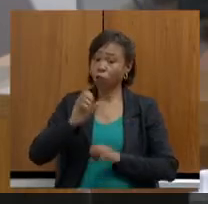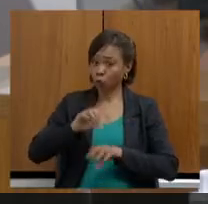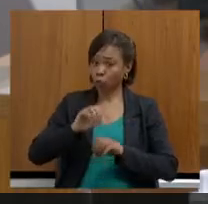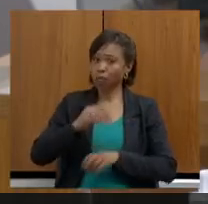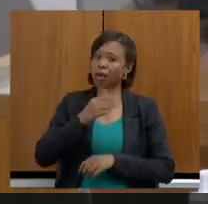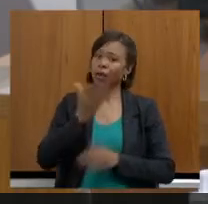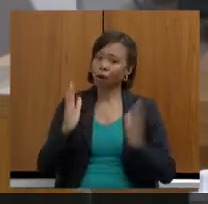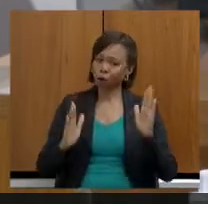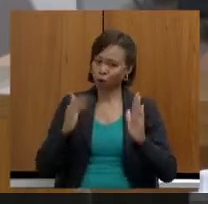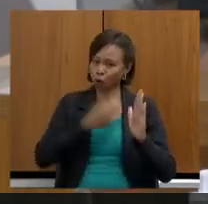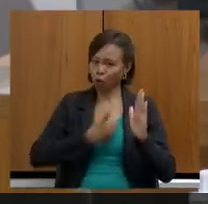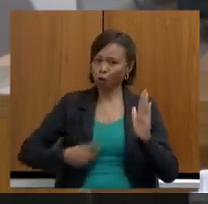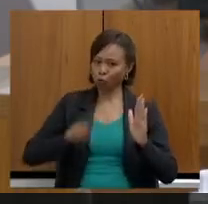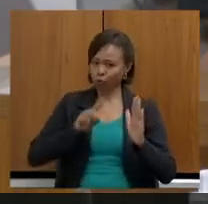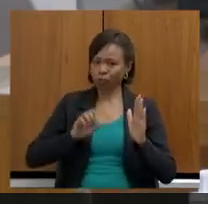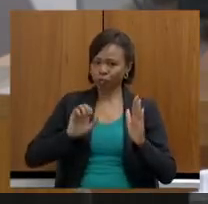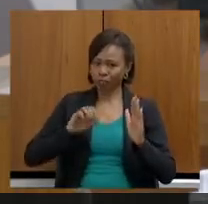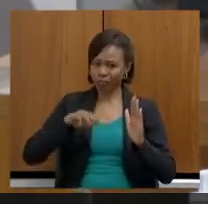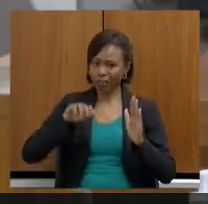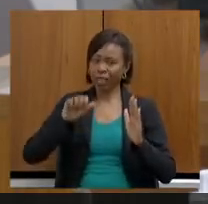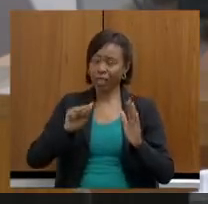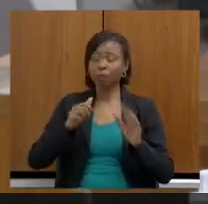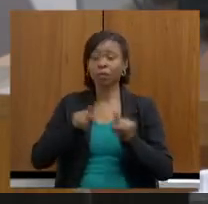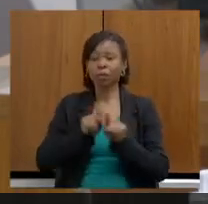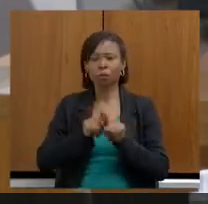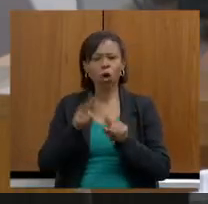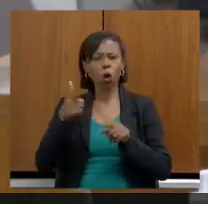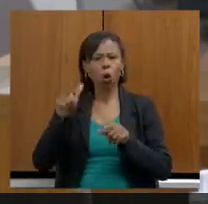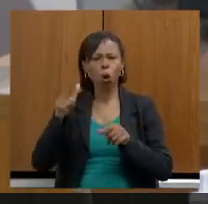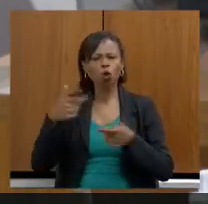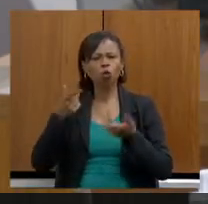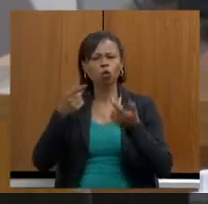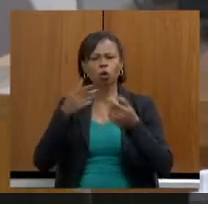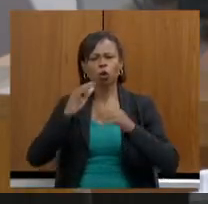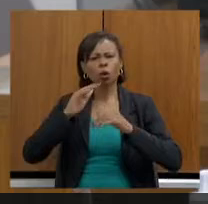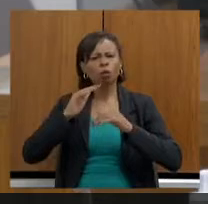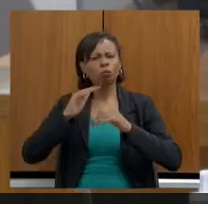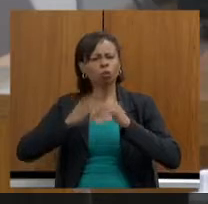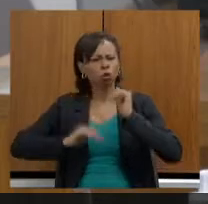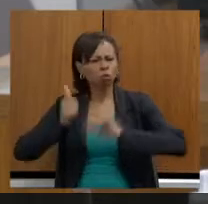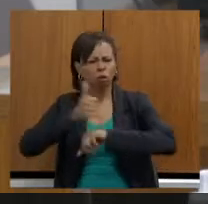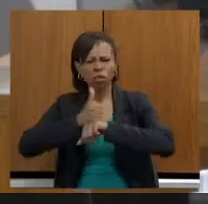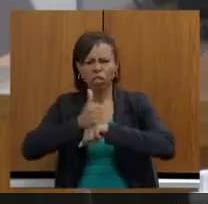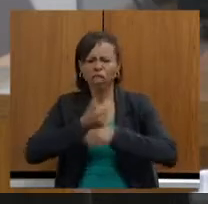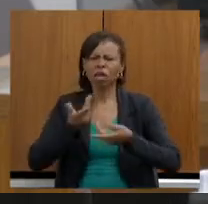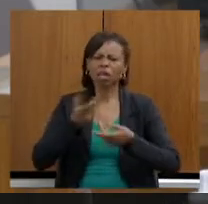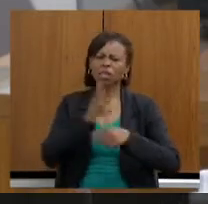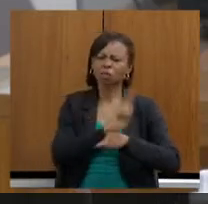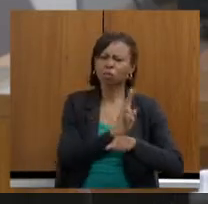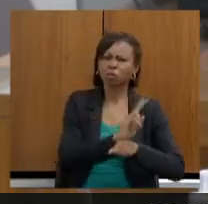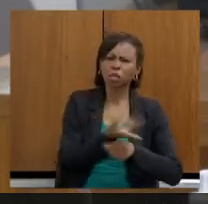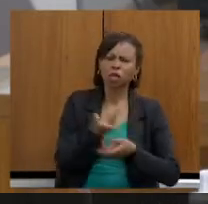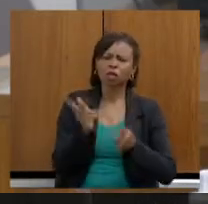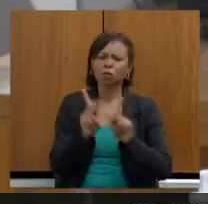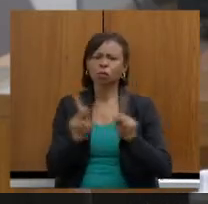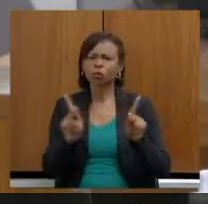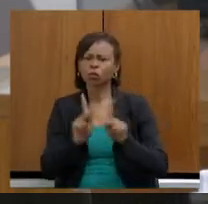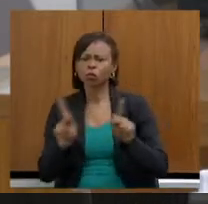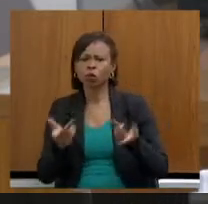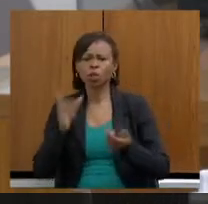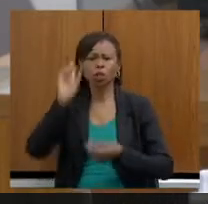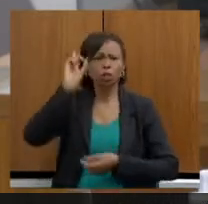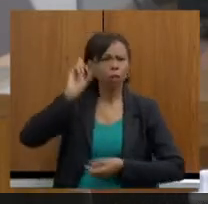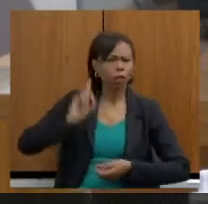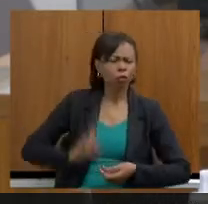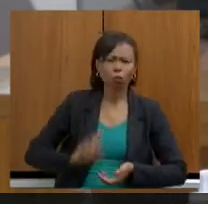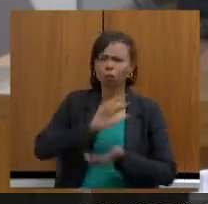todos os profissionais da Educação do nosso Estado os superintendentes os gestores escolares nossos diretores os professores porque isso é